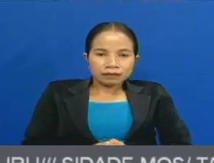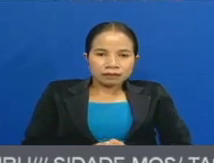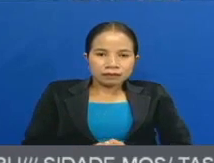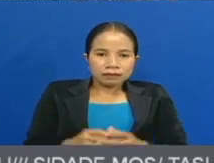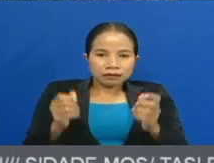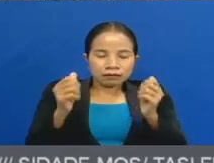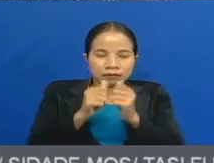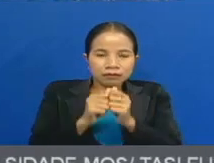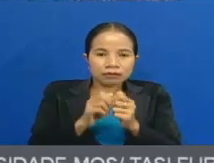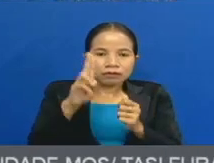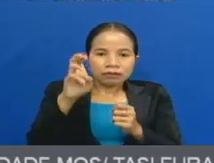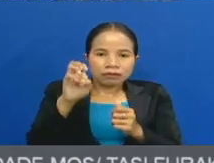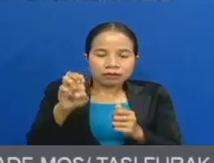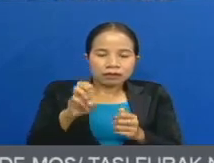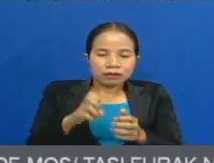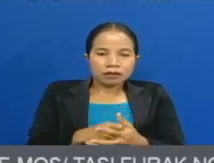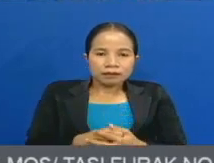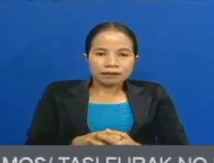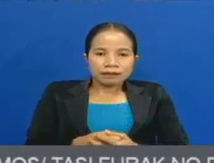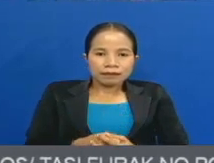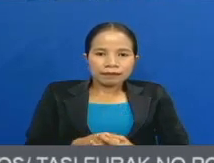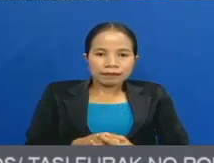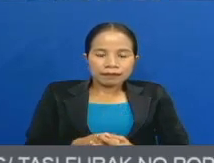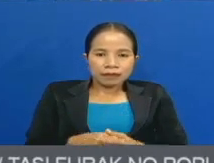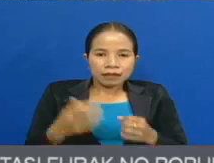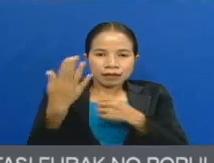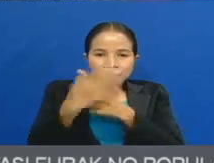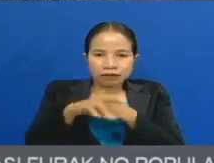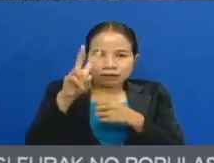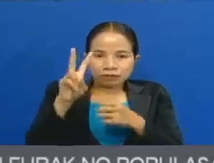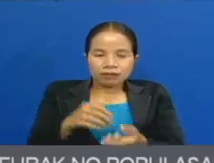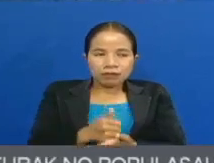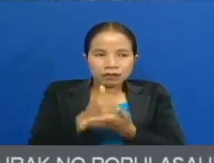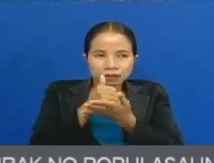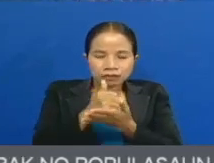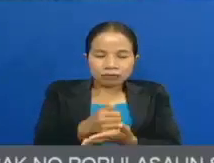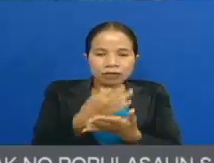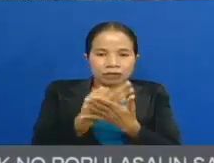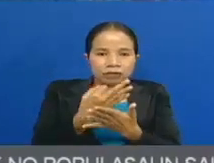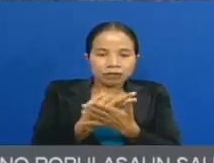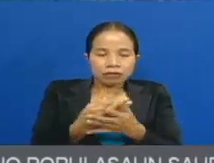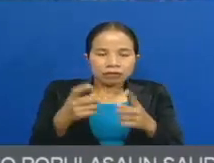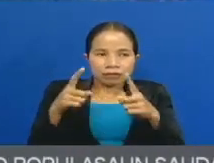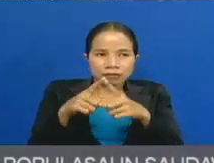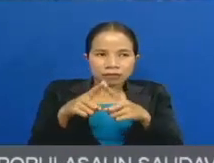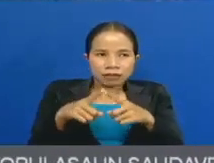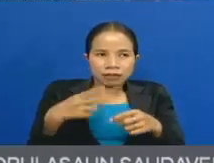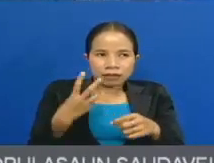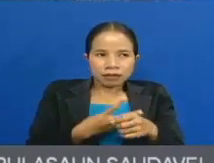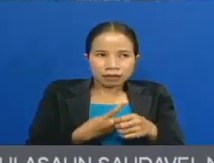a União Europeia, o país de rua, NB, apoio orçamento para